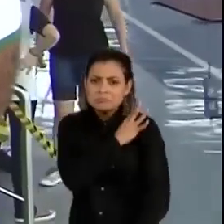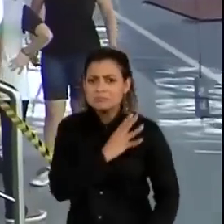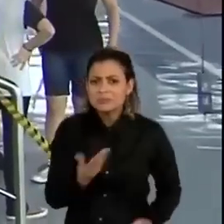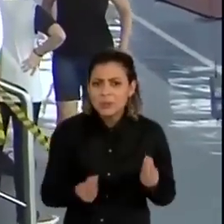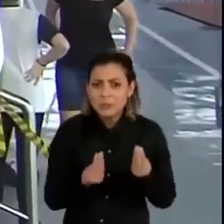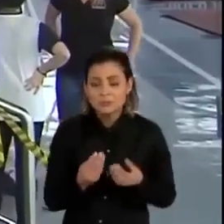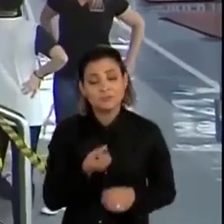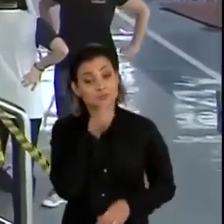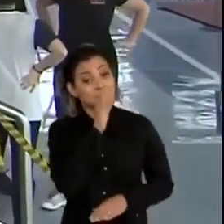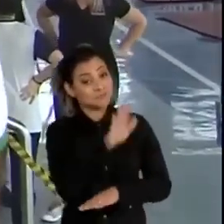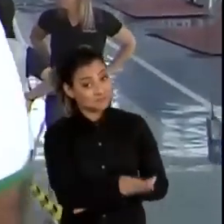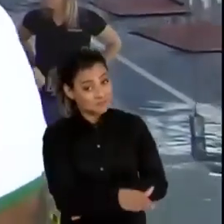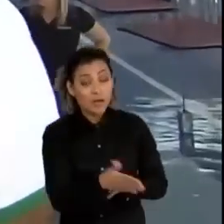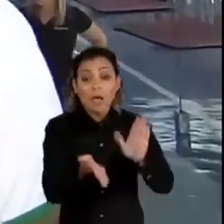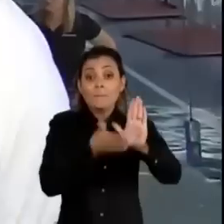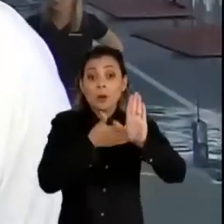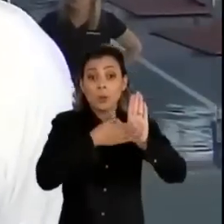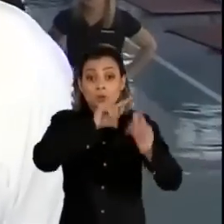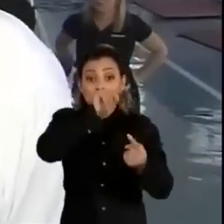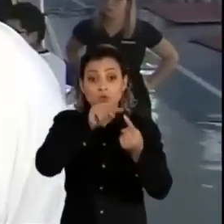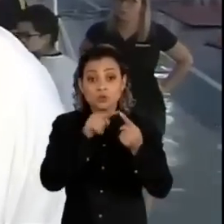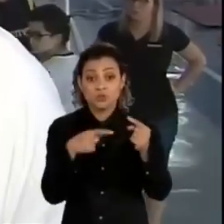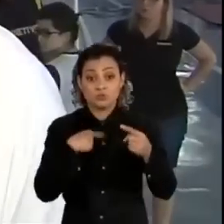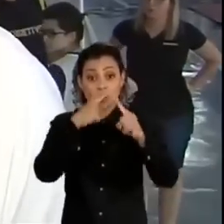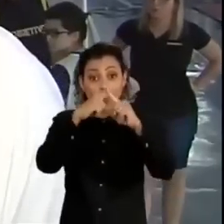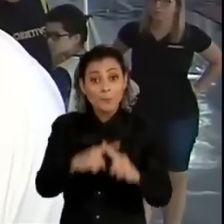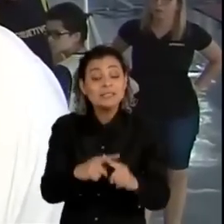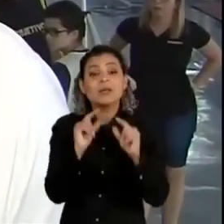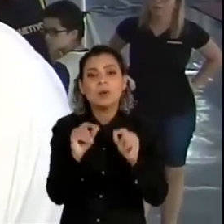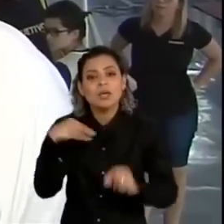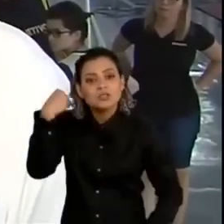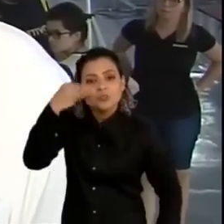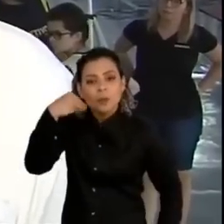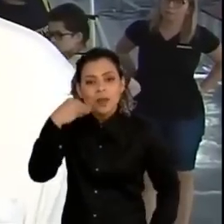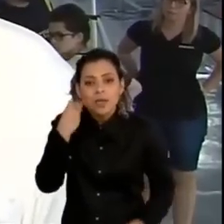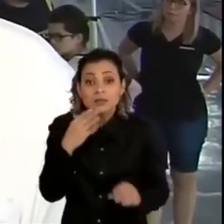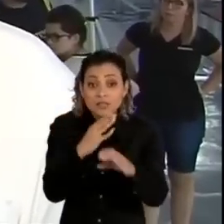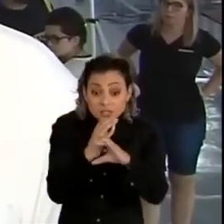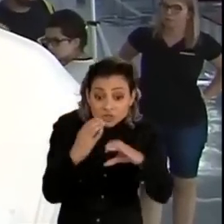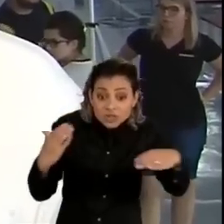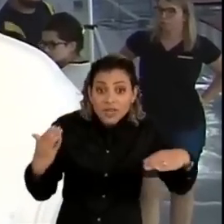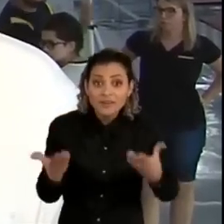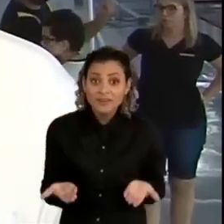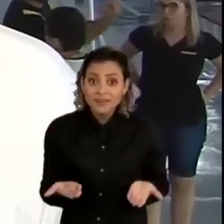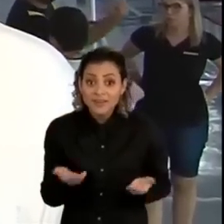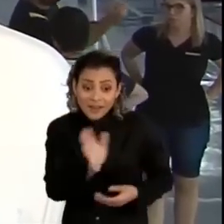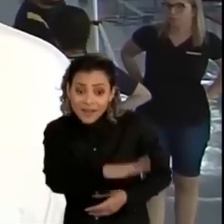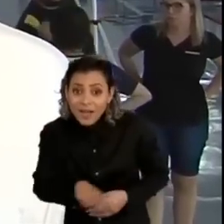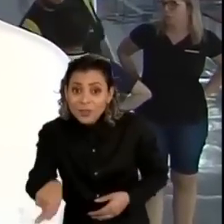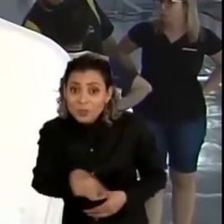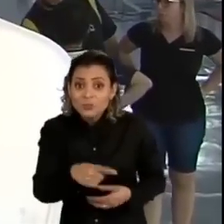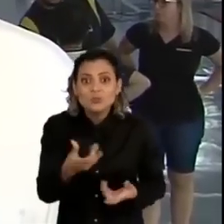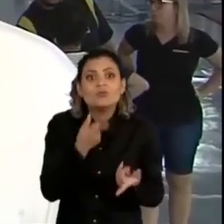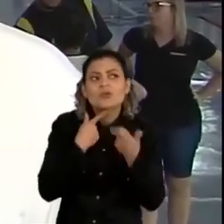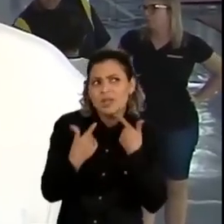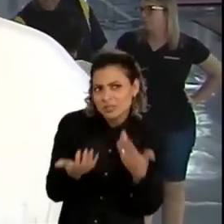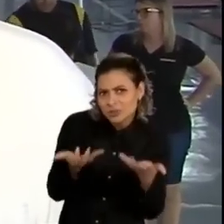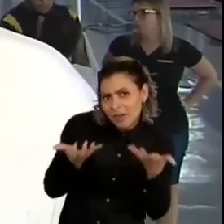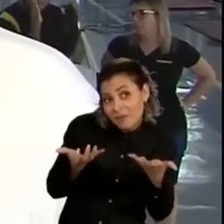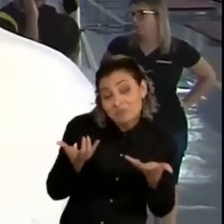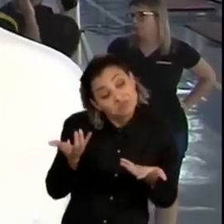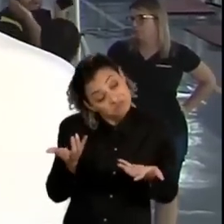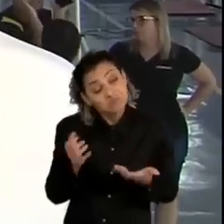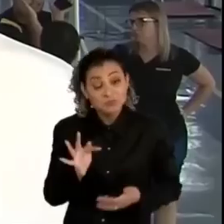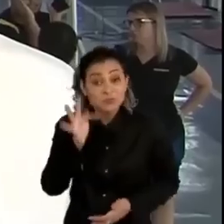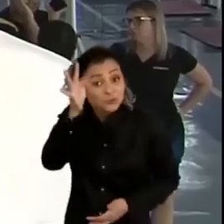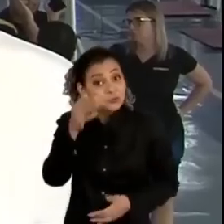tarde. A proposta do nosso concurso é justamente dar uma experiência de engenharia para esse pessoalzinho que está almejando a área, né?